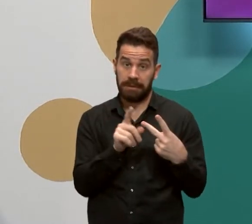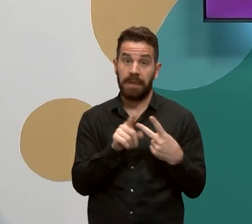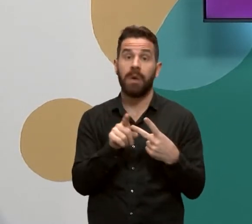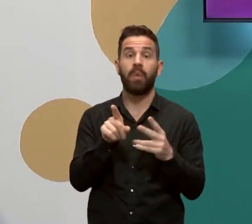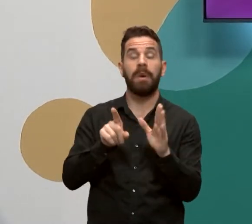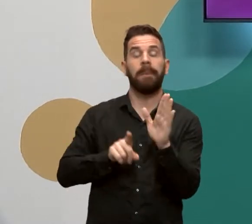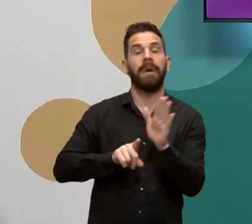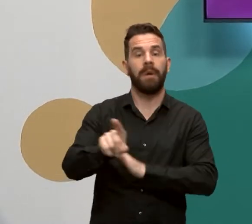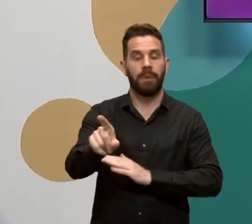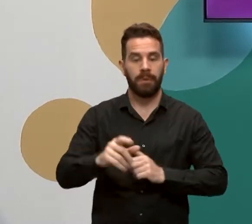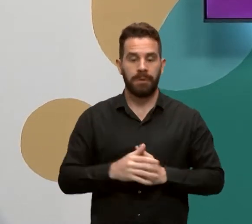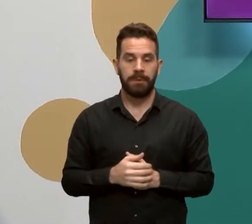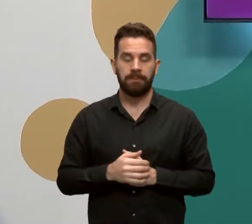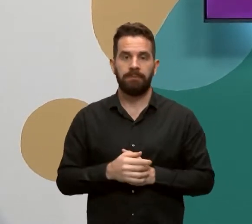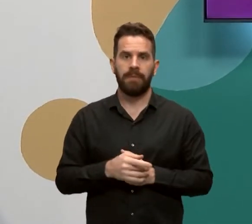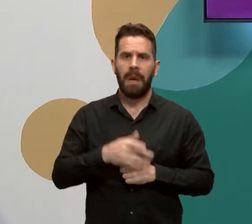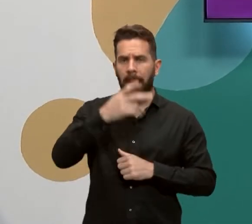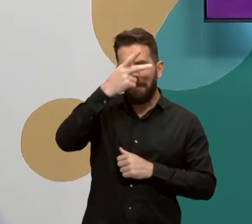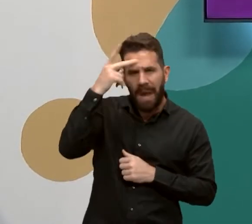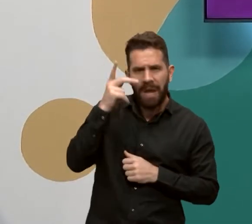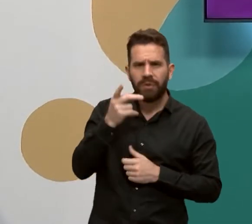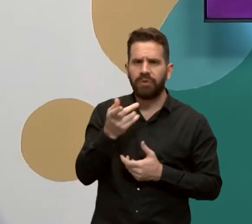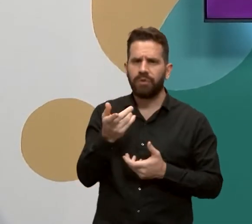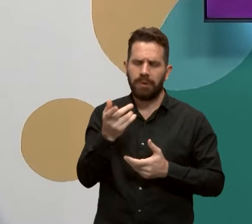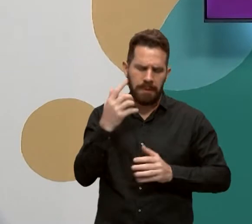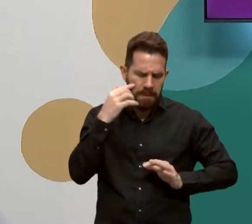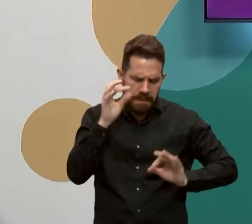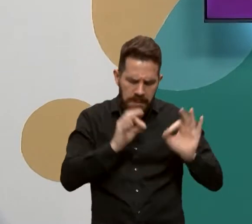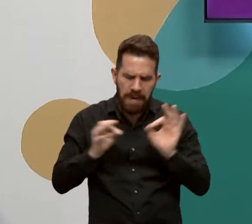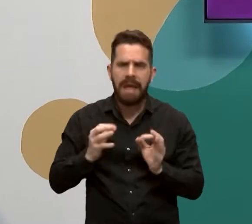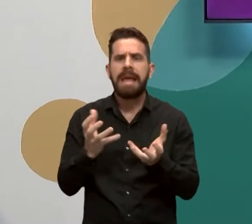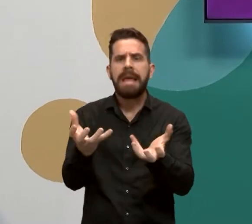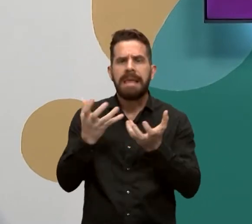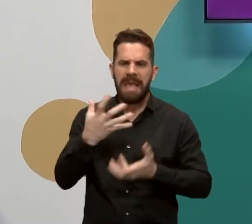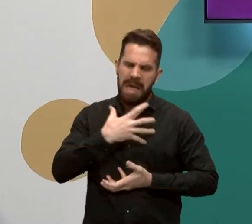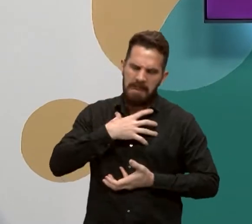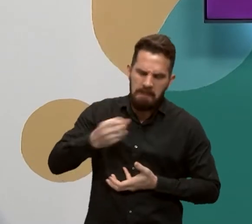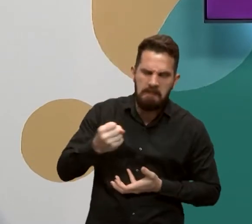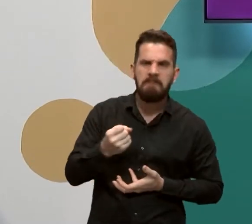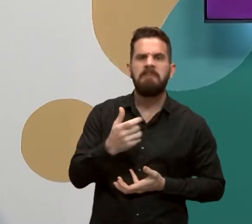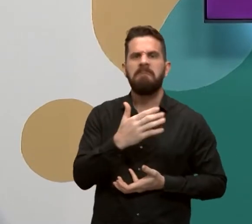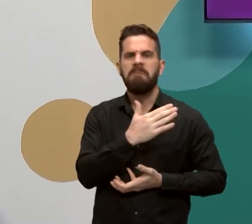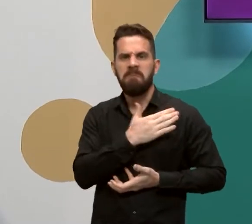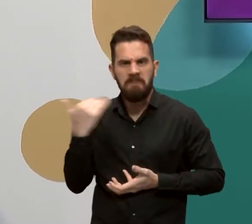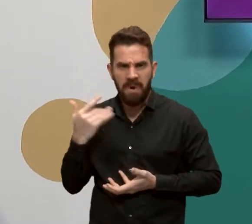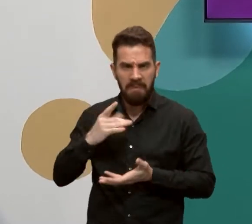conferir aqui. Quem planeja se matar está determinado a morrer?